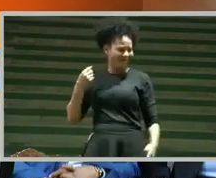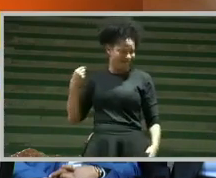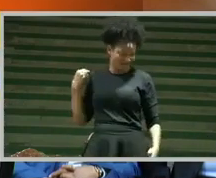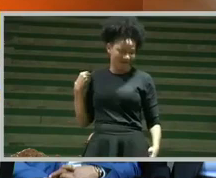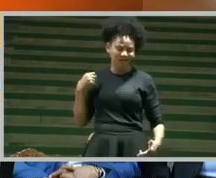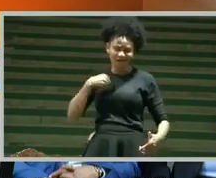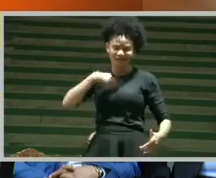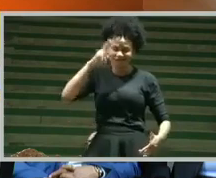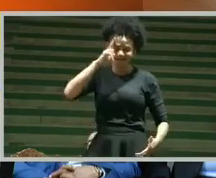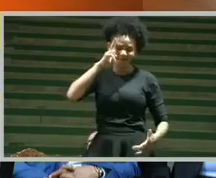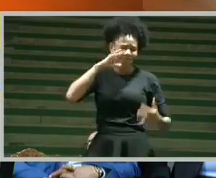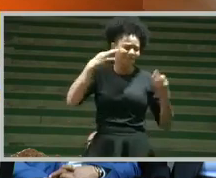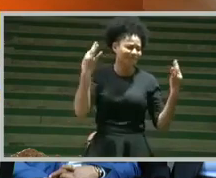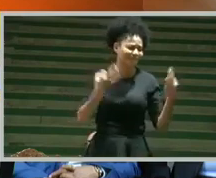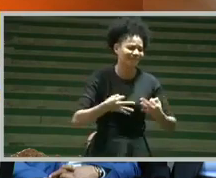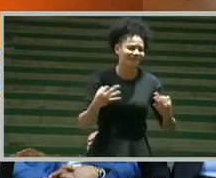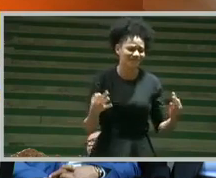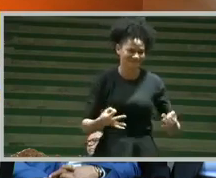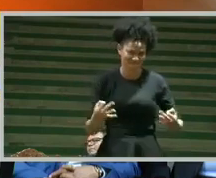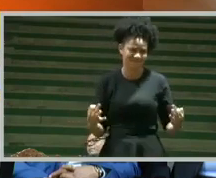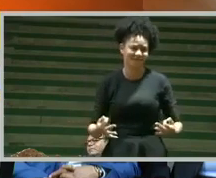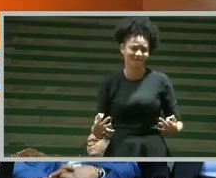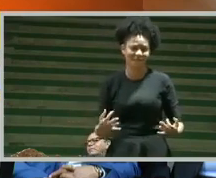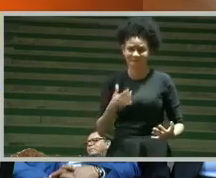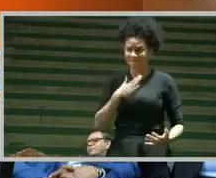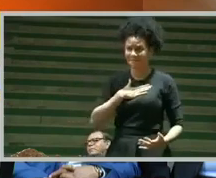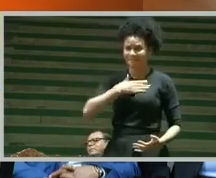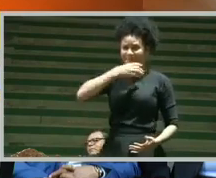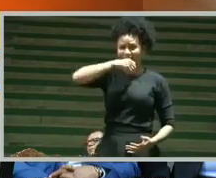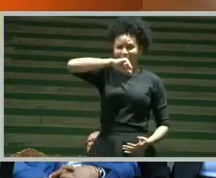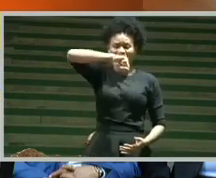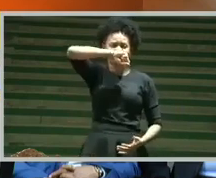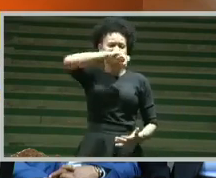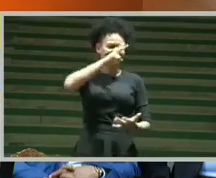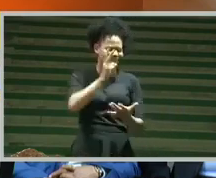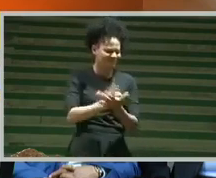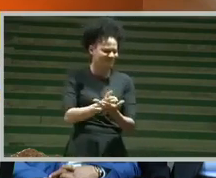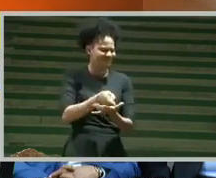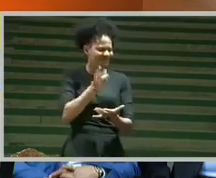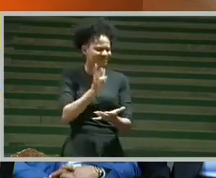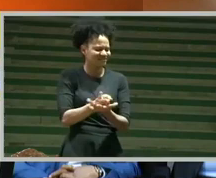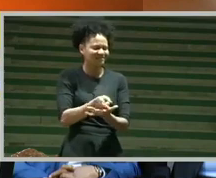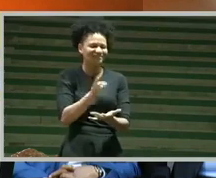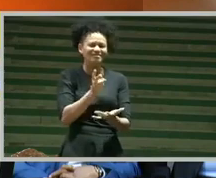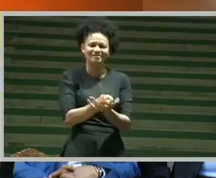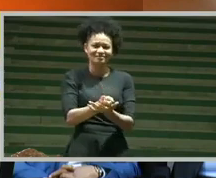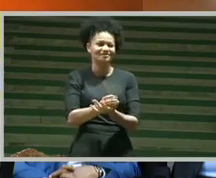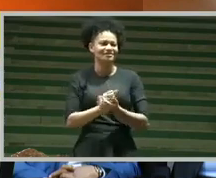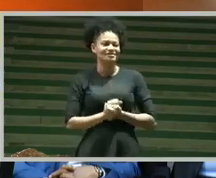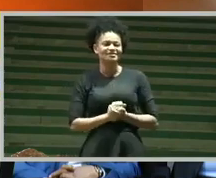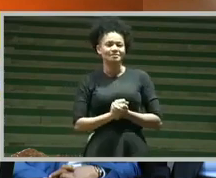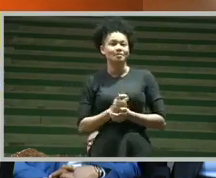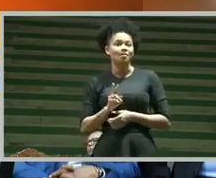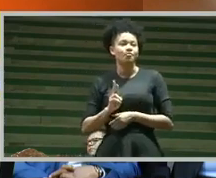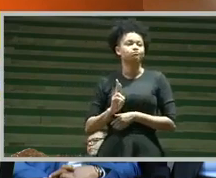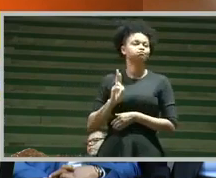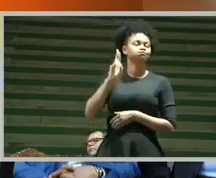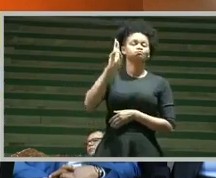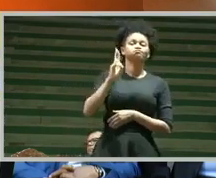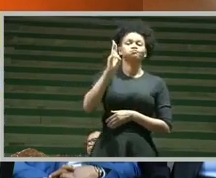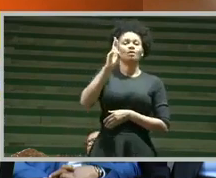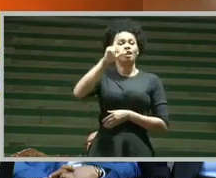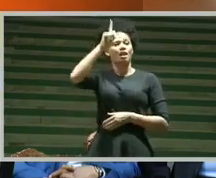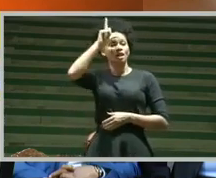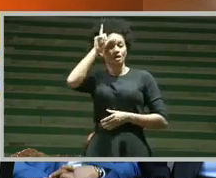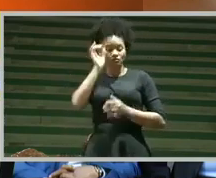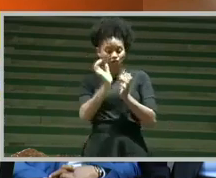então eu me lembro perfeitamente. Minha mãe, que sempre foi dirigente do círculo de